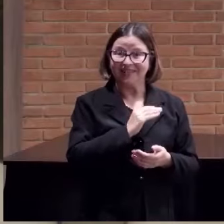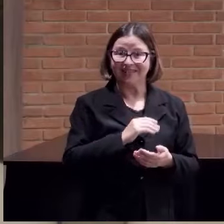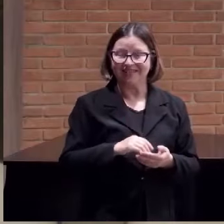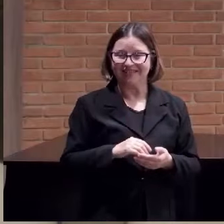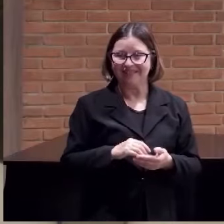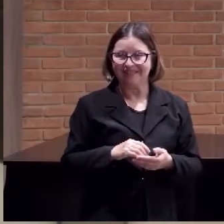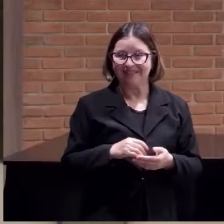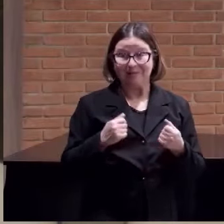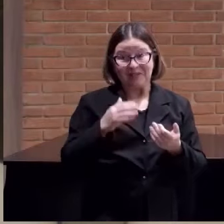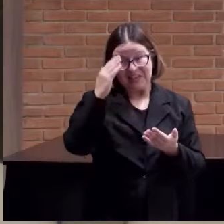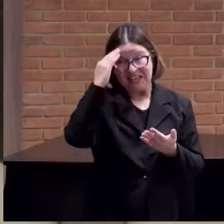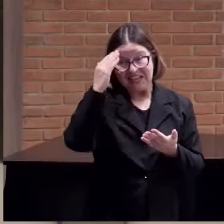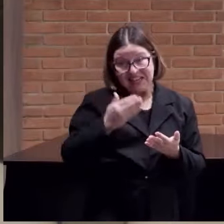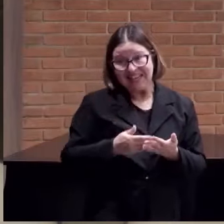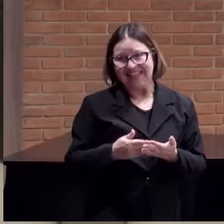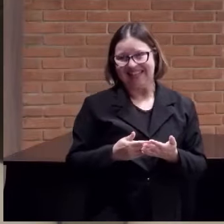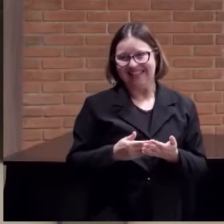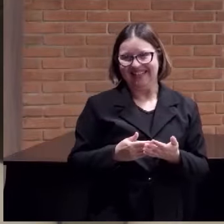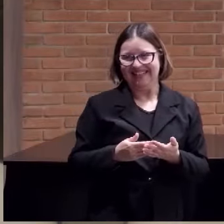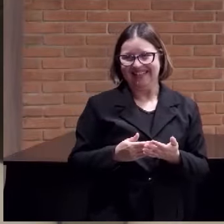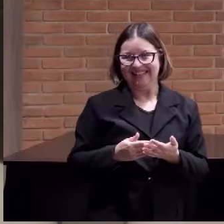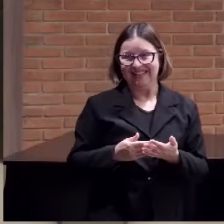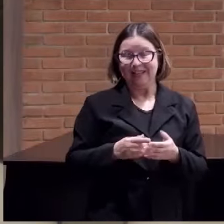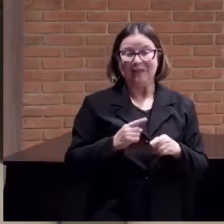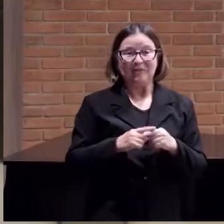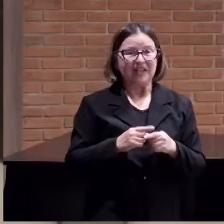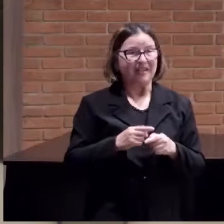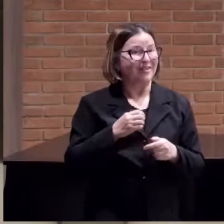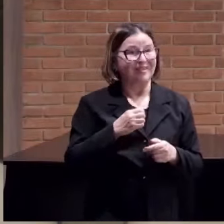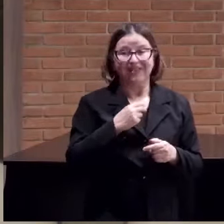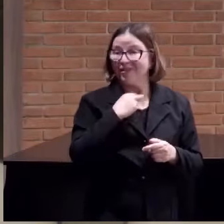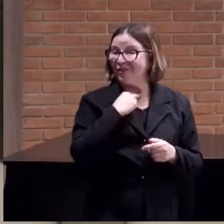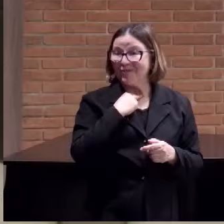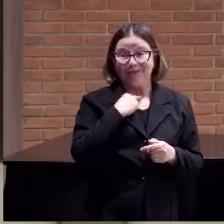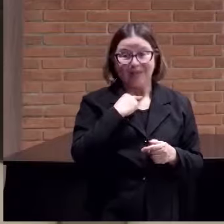Porque nós não podemos ser salvos se não conhecermos a verdade.